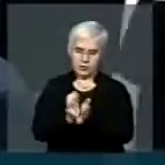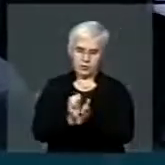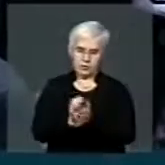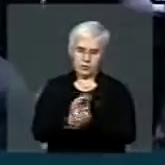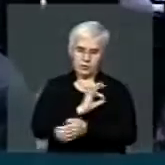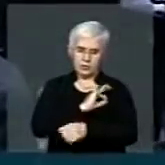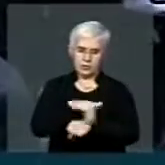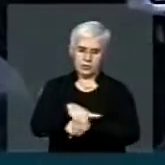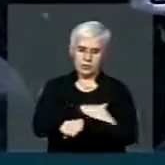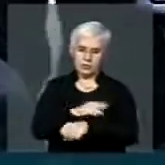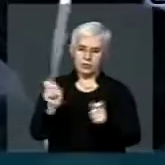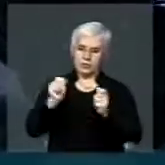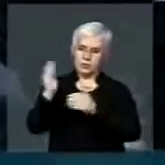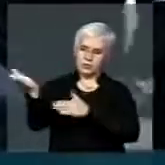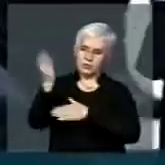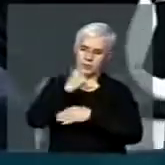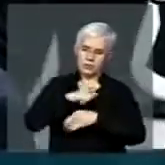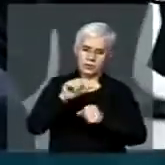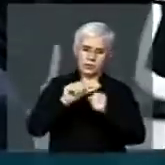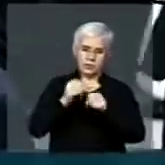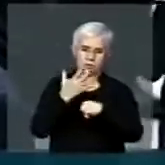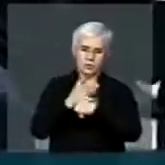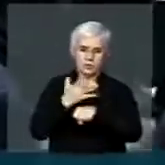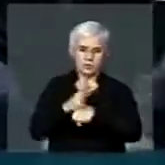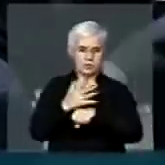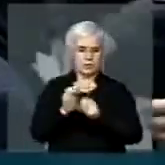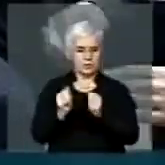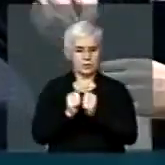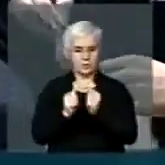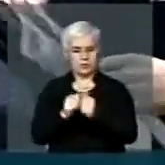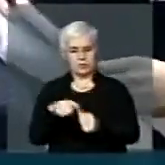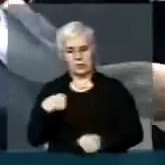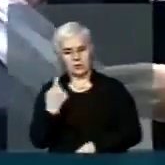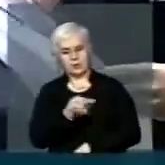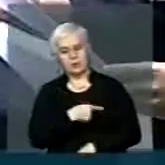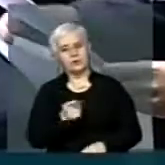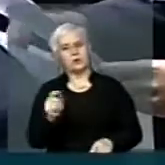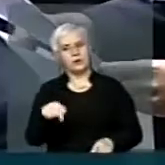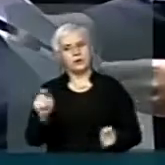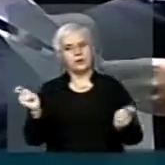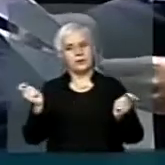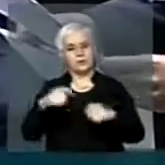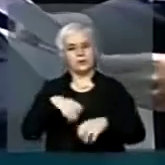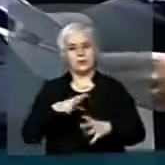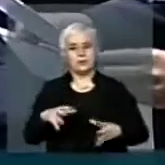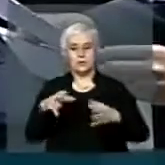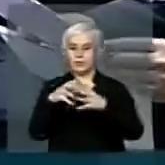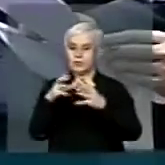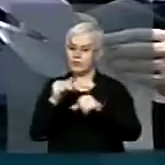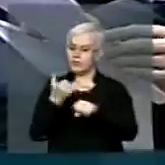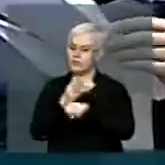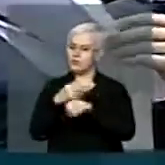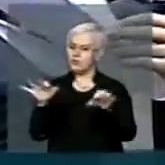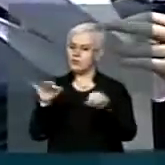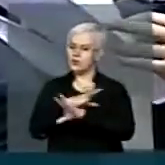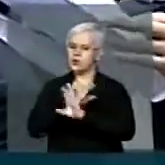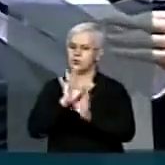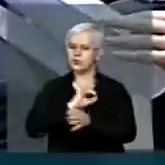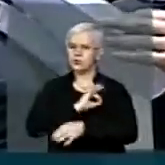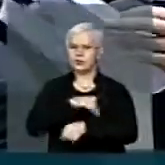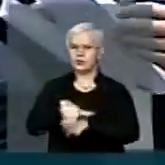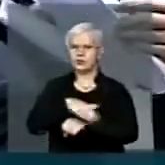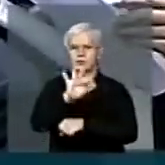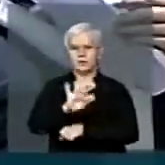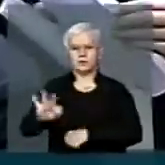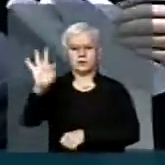eles sejam chamados para fazer o treinamento, para que nós possamos ter um corpo preparado da Polícia